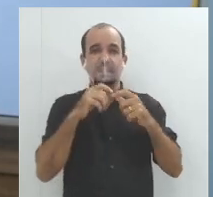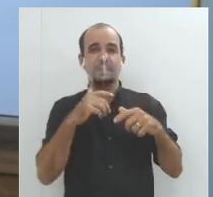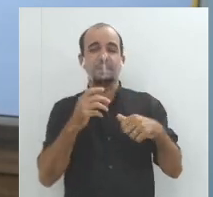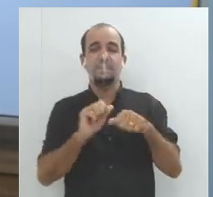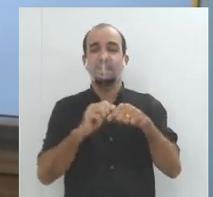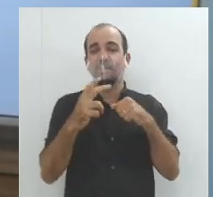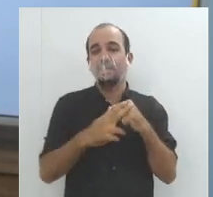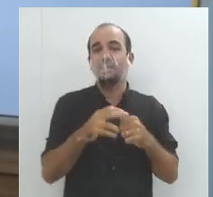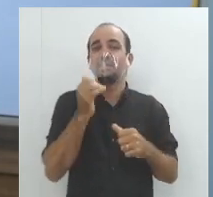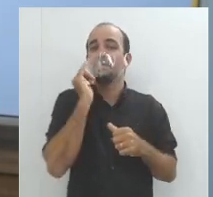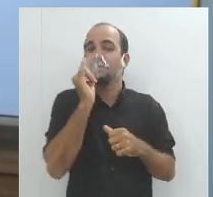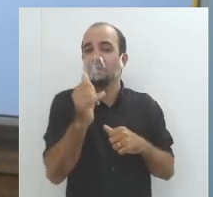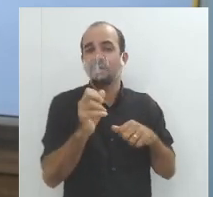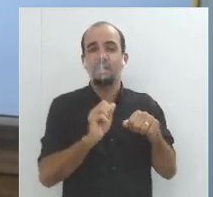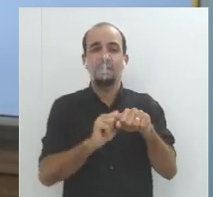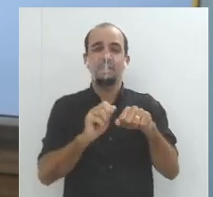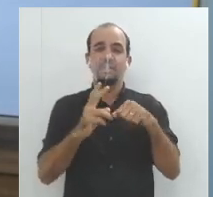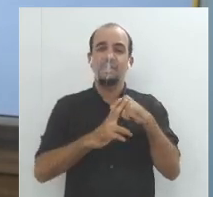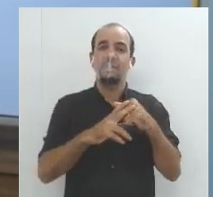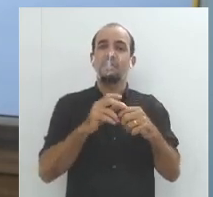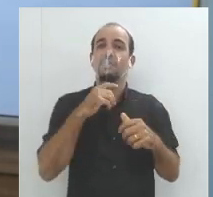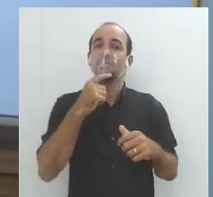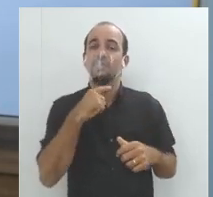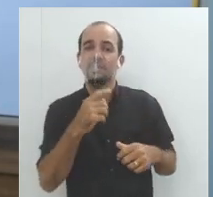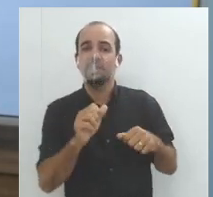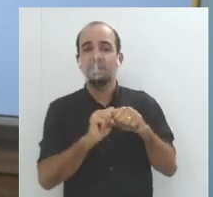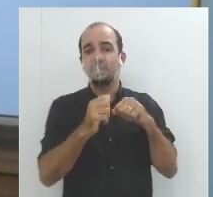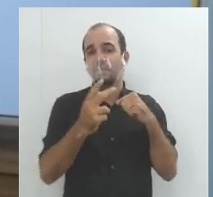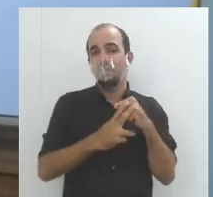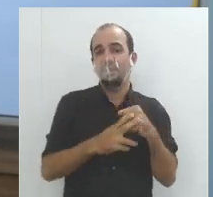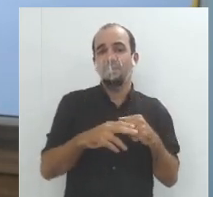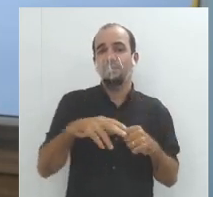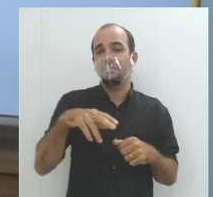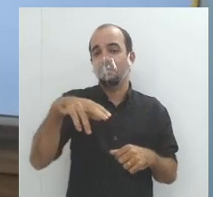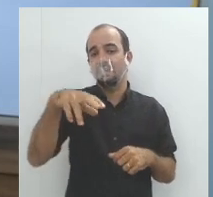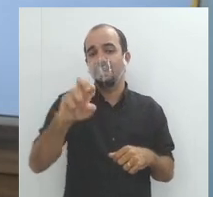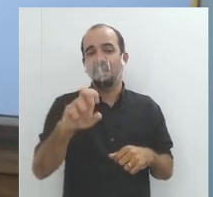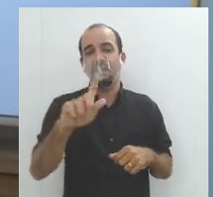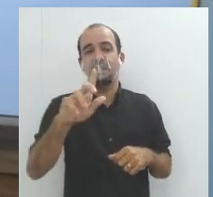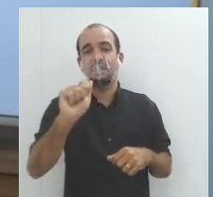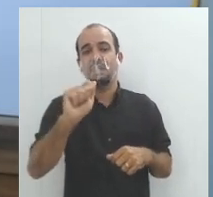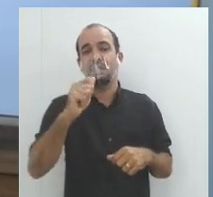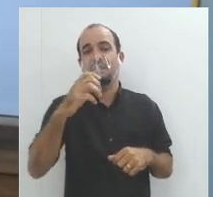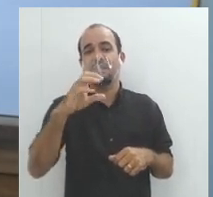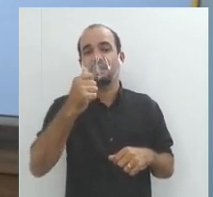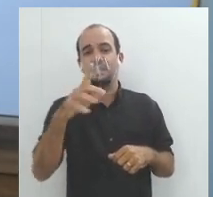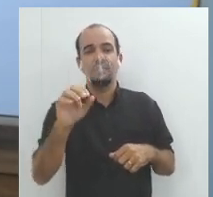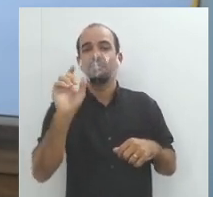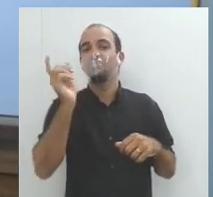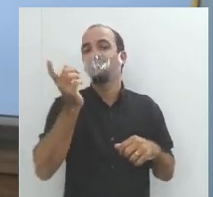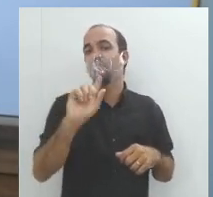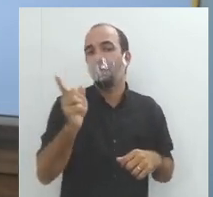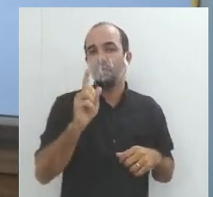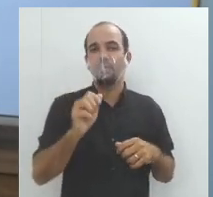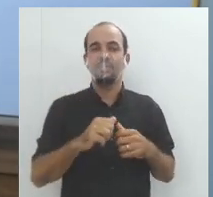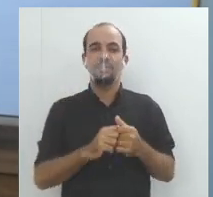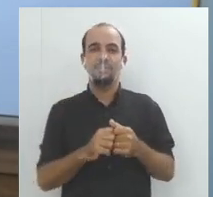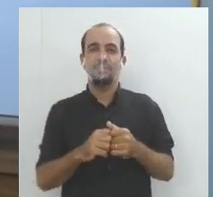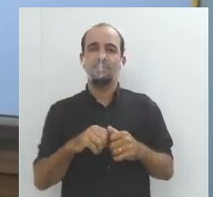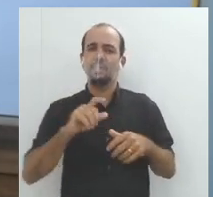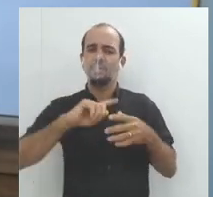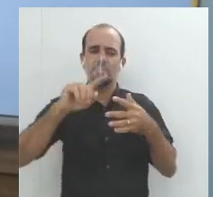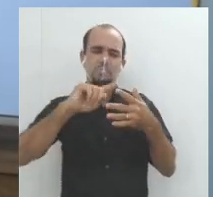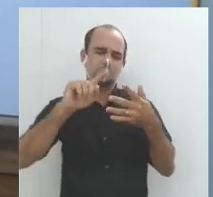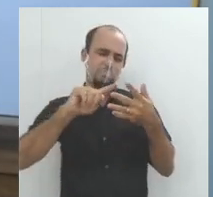Não. Advérbio não é apenas de lugar, de tempo, de modo, de intensidade, de afirmação, dúvida e